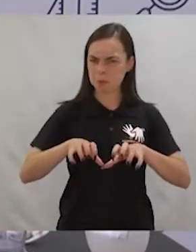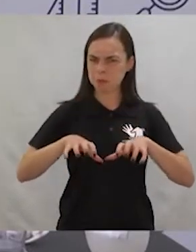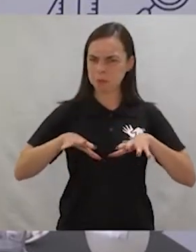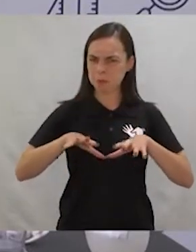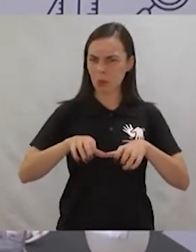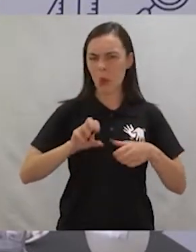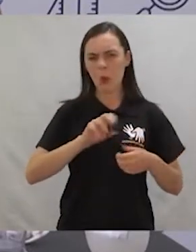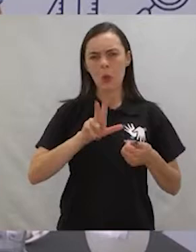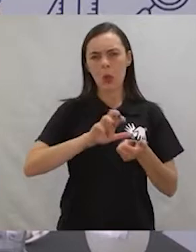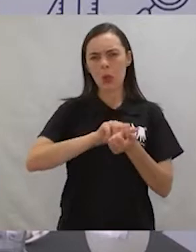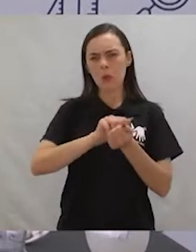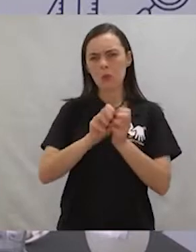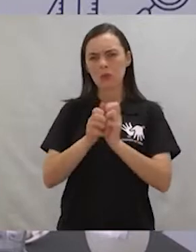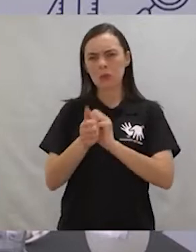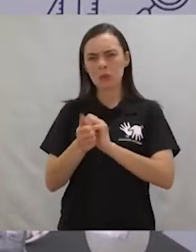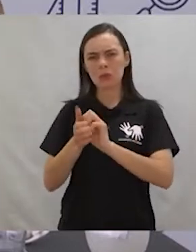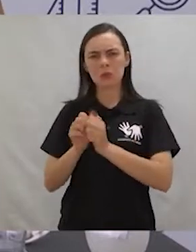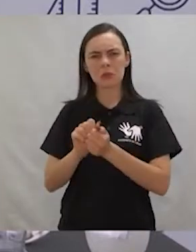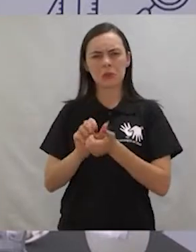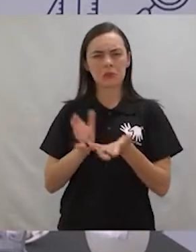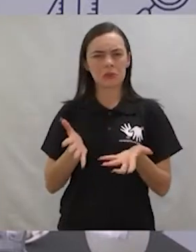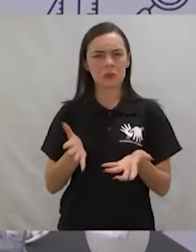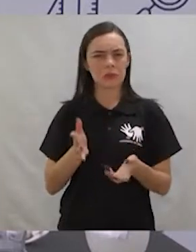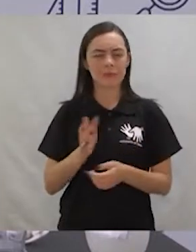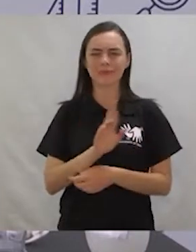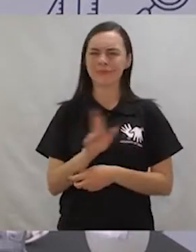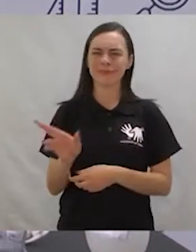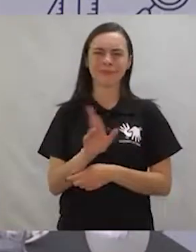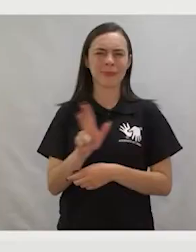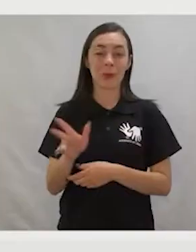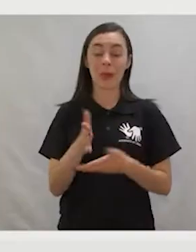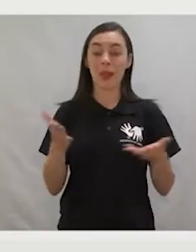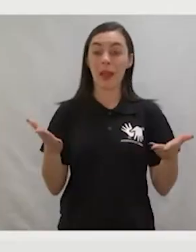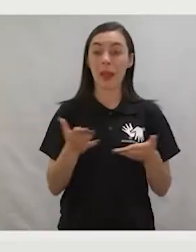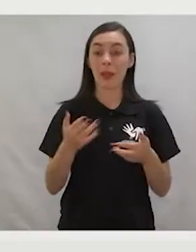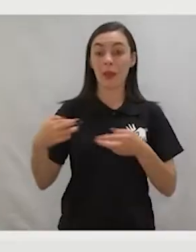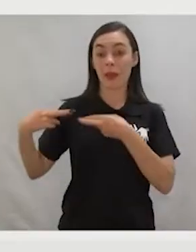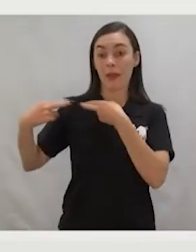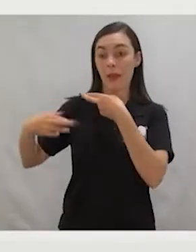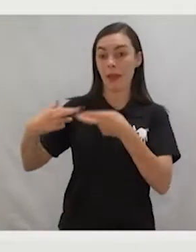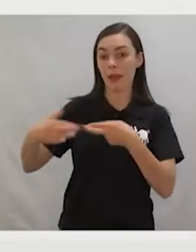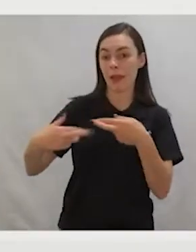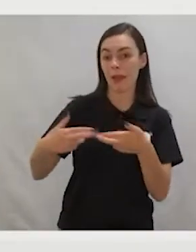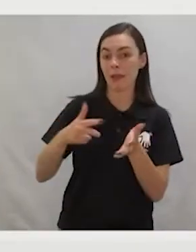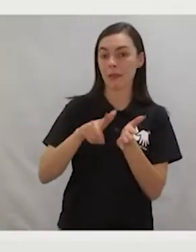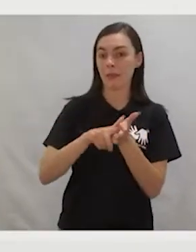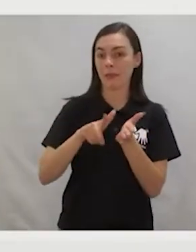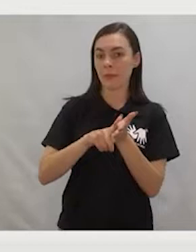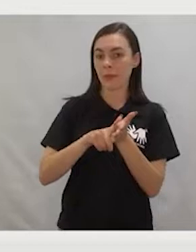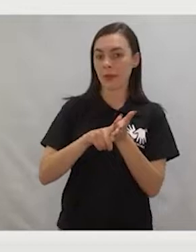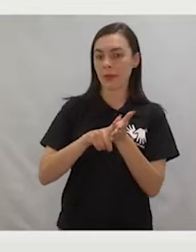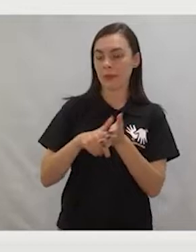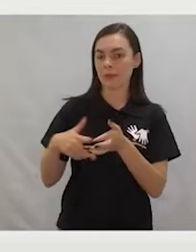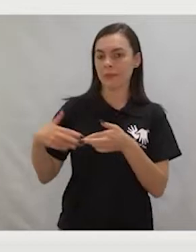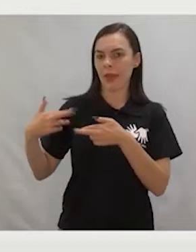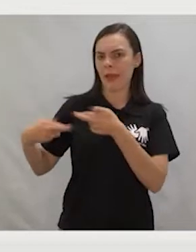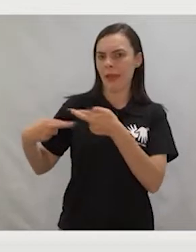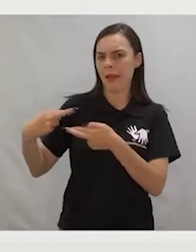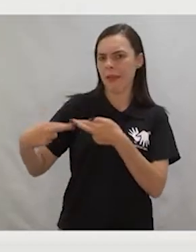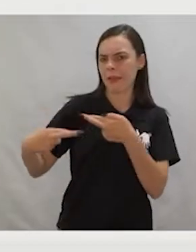amassar massinha? O que será? Não, nós vamos reciclar papel, certo? Reciclar